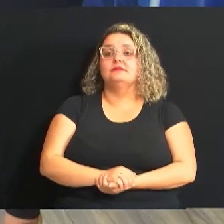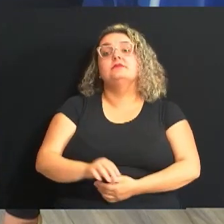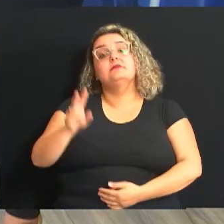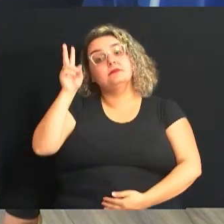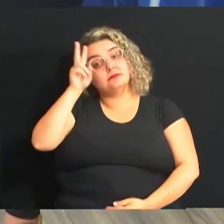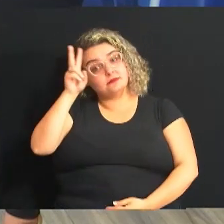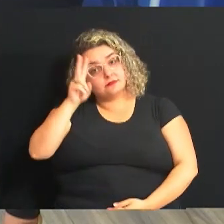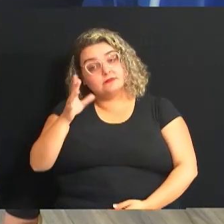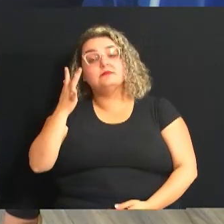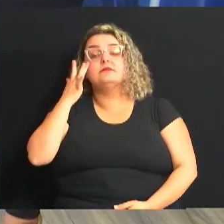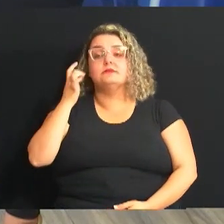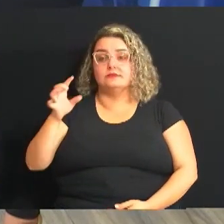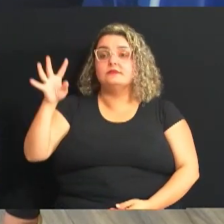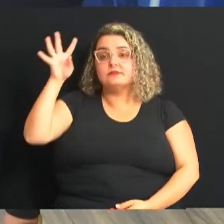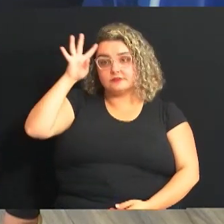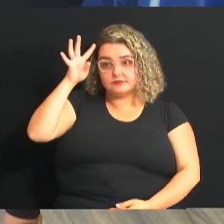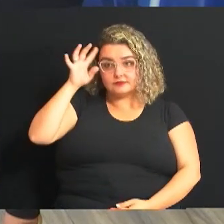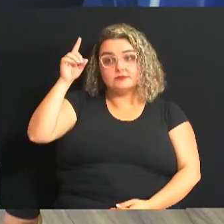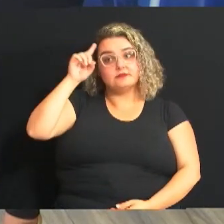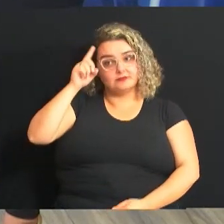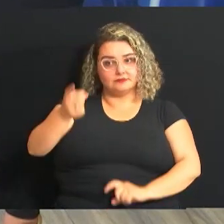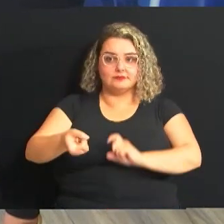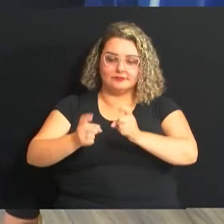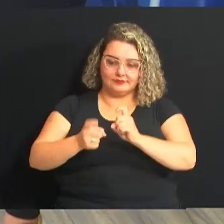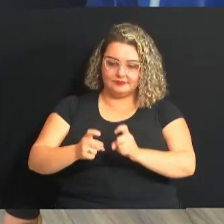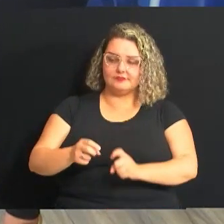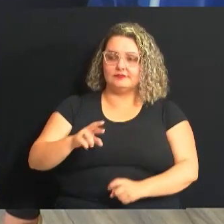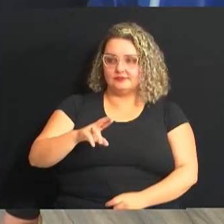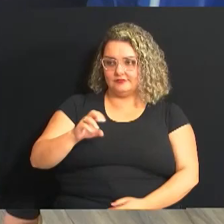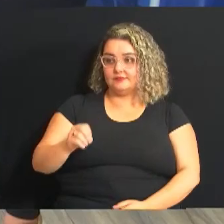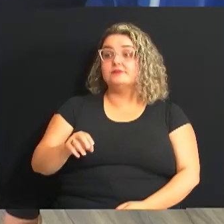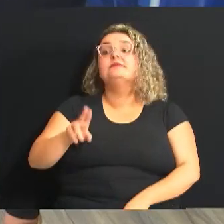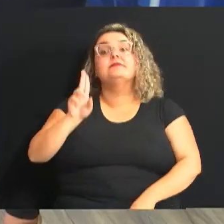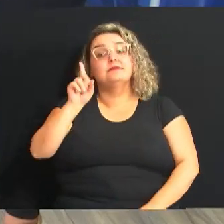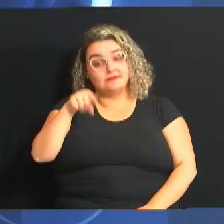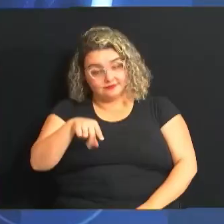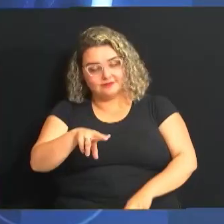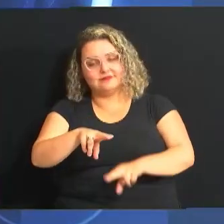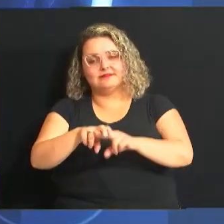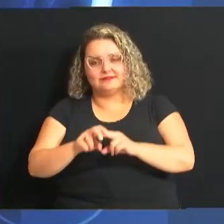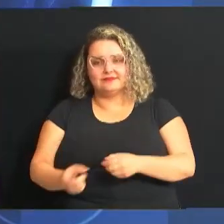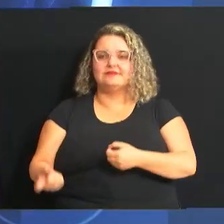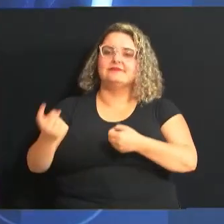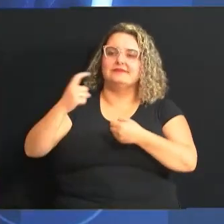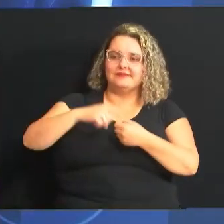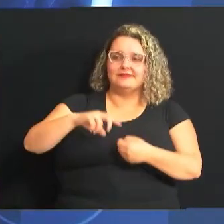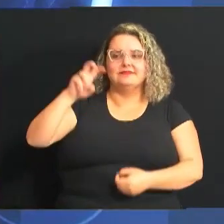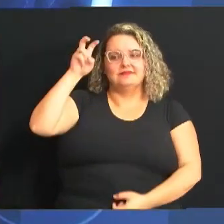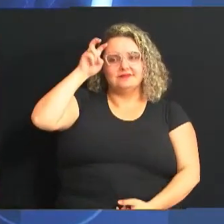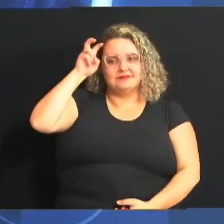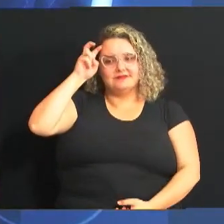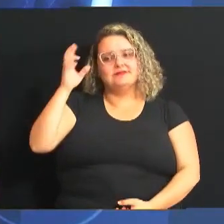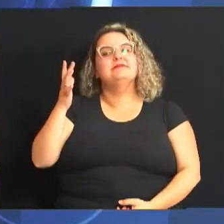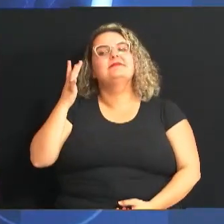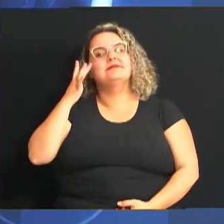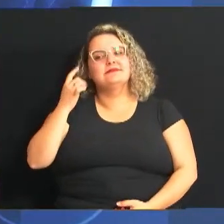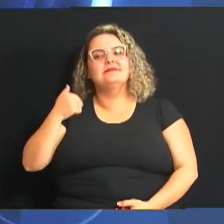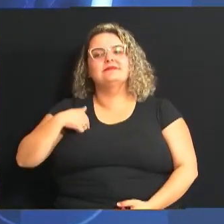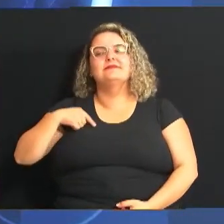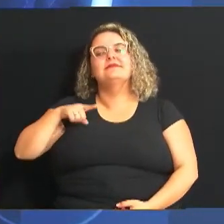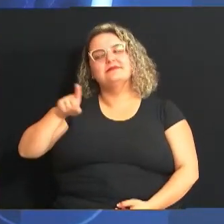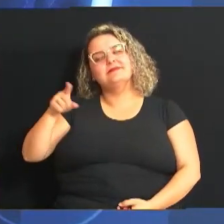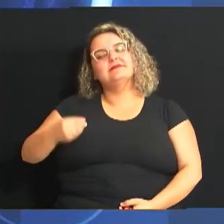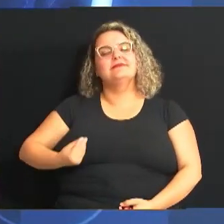que amanhã, quarta-feira, é dia de reunião ordinária. É por isso mesmo que eu volto na quinta, porque amanhã sou eu quem estarei lá no